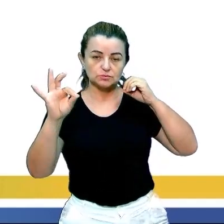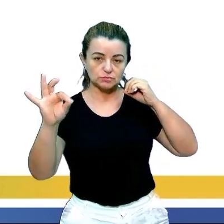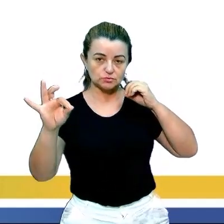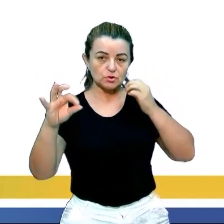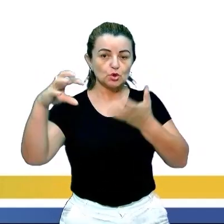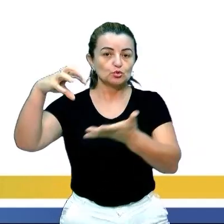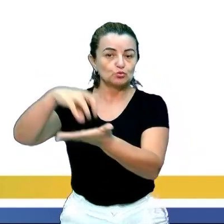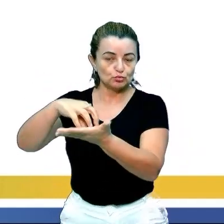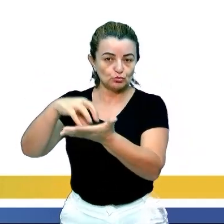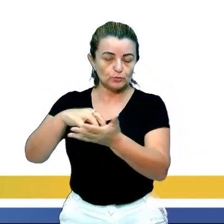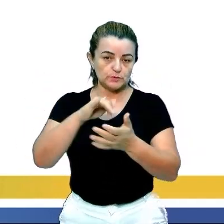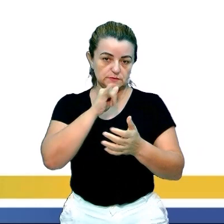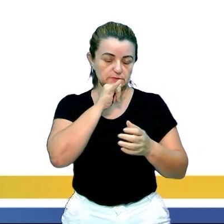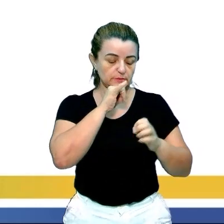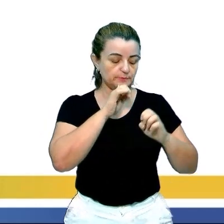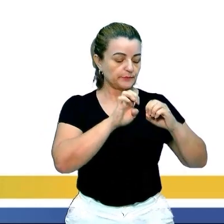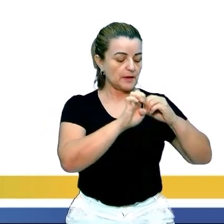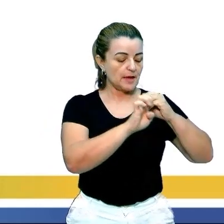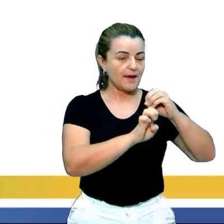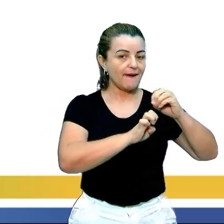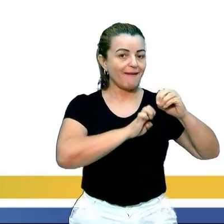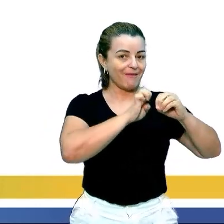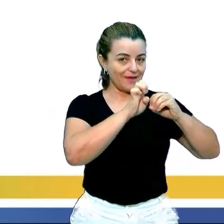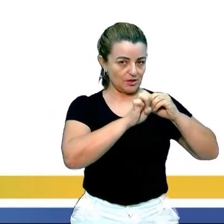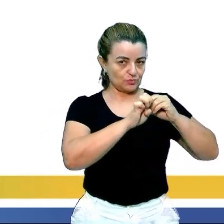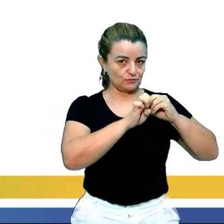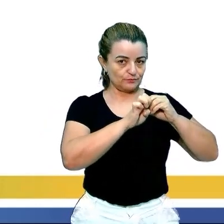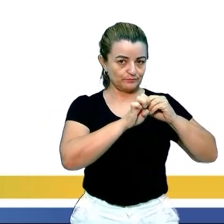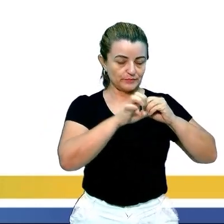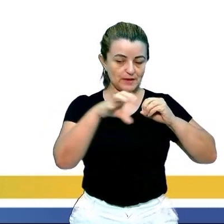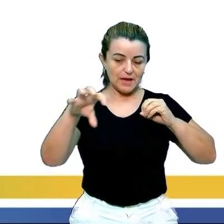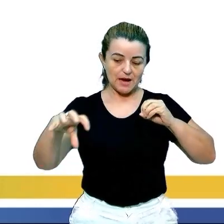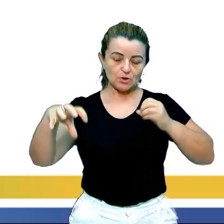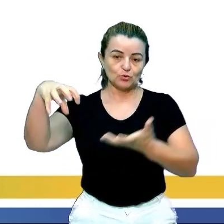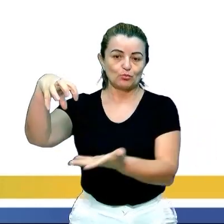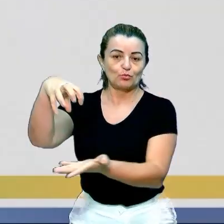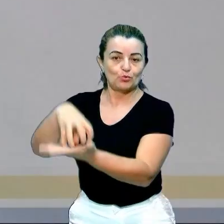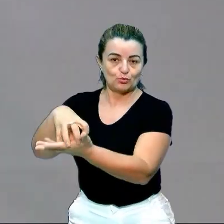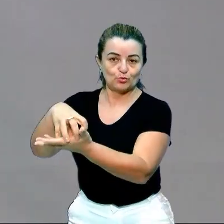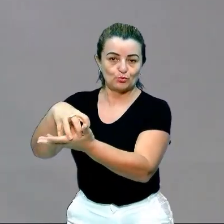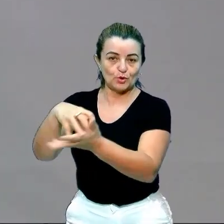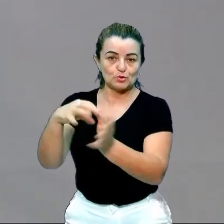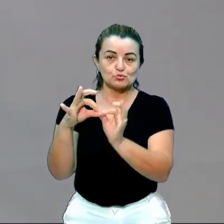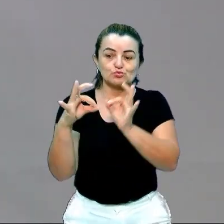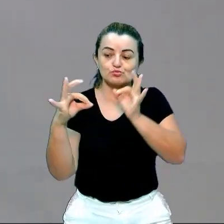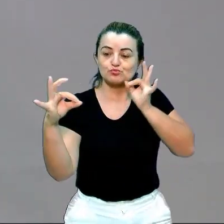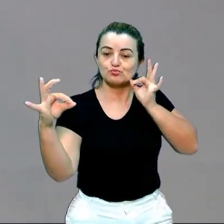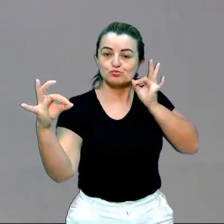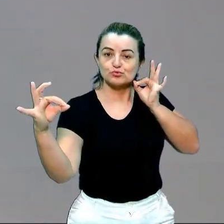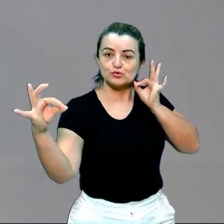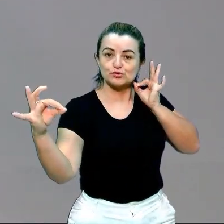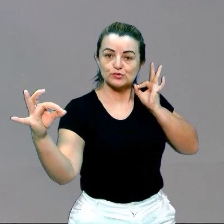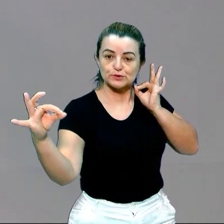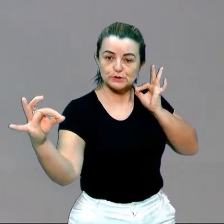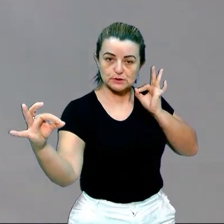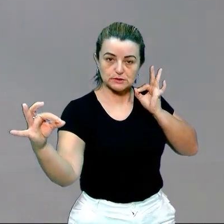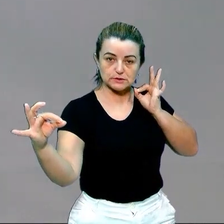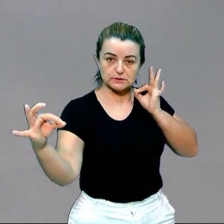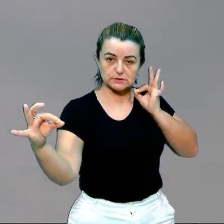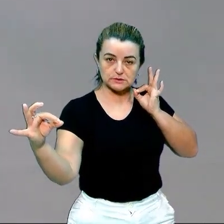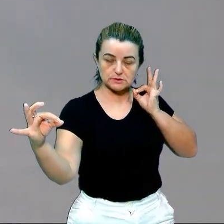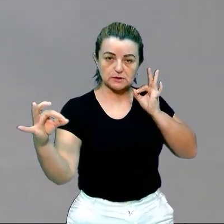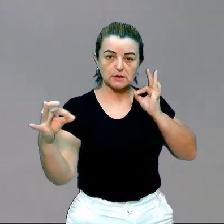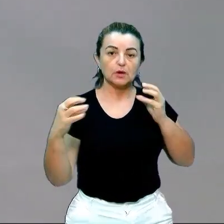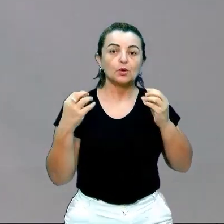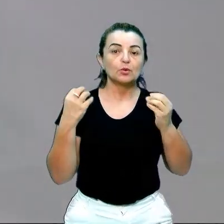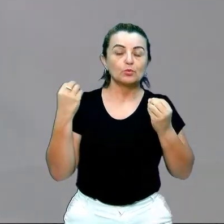um núcleo, que é positivo, e você vai ter o elétron mais externo. Essa distância do núcleo para o